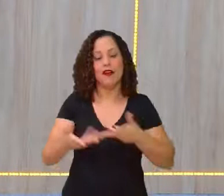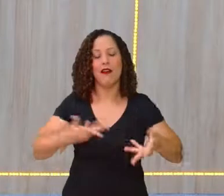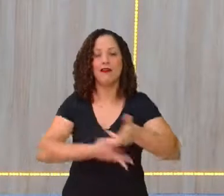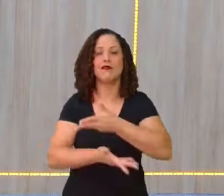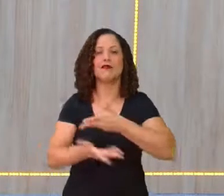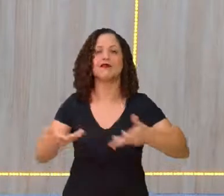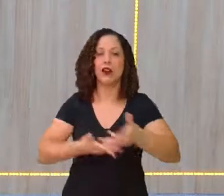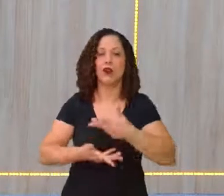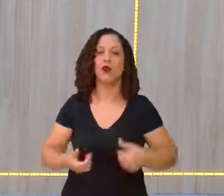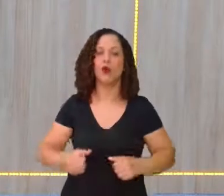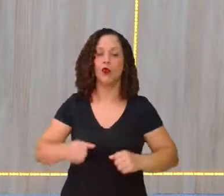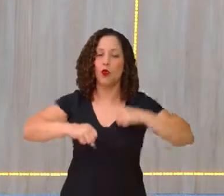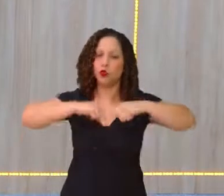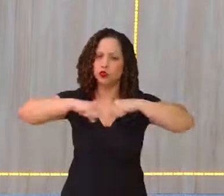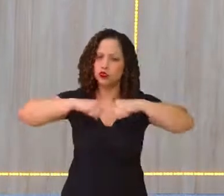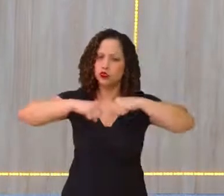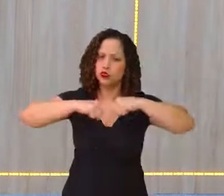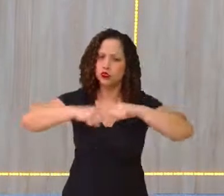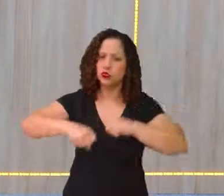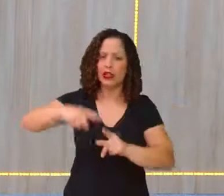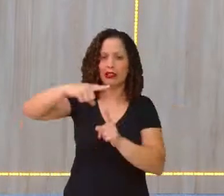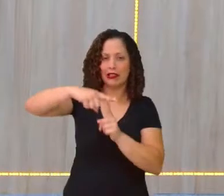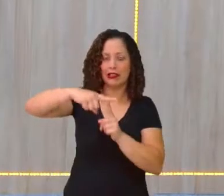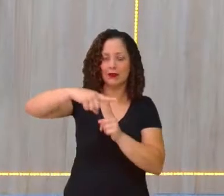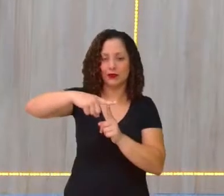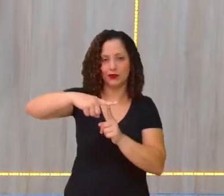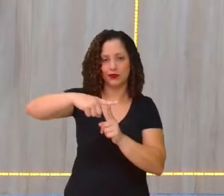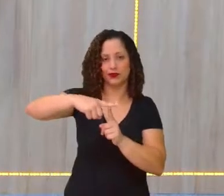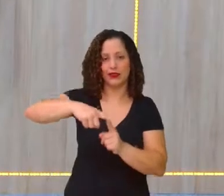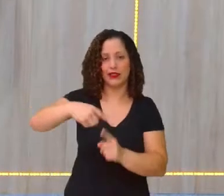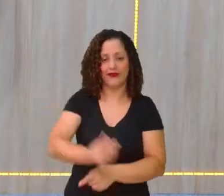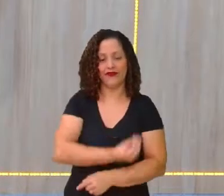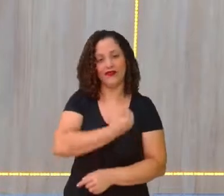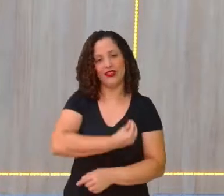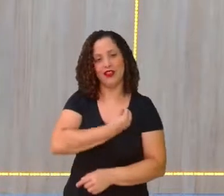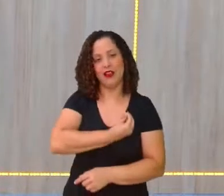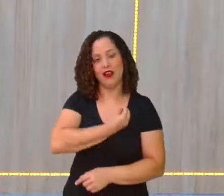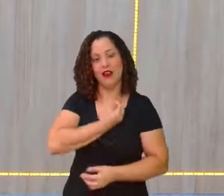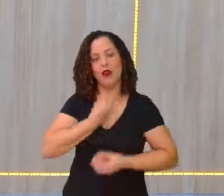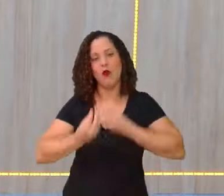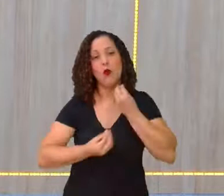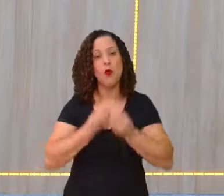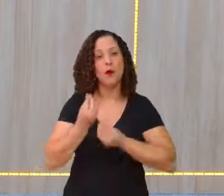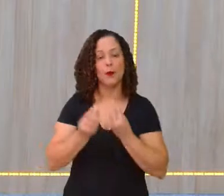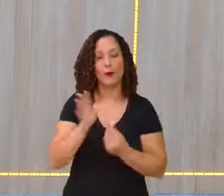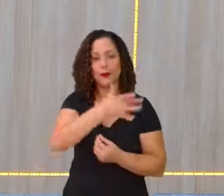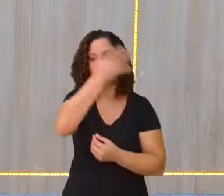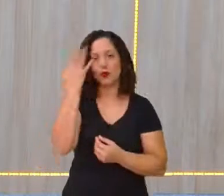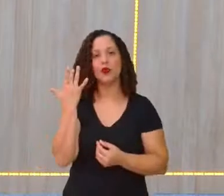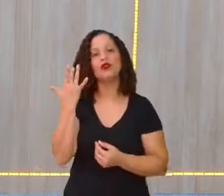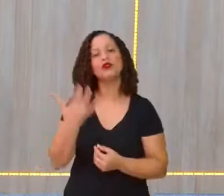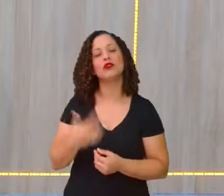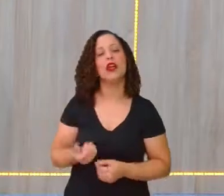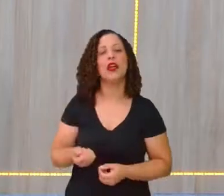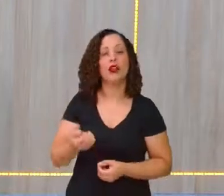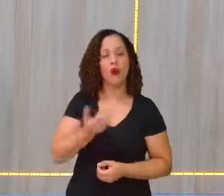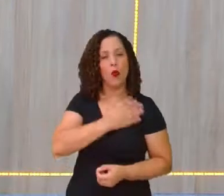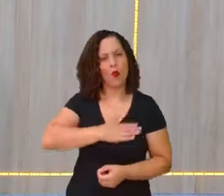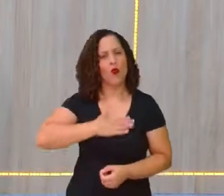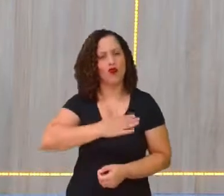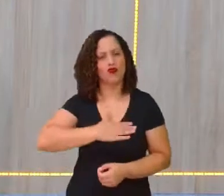artes marciais e com um estilo de vida, né? Onde pessoas praticam esse tipo de esporte,